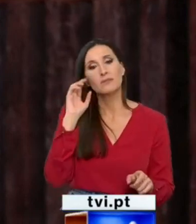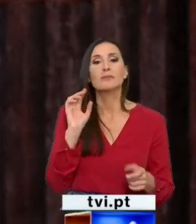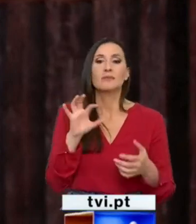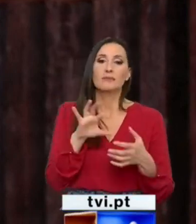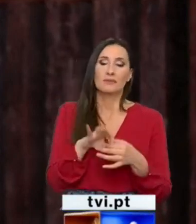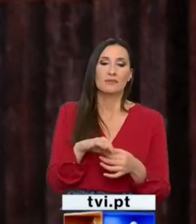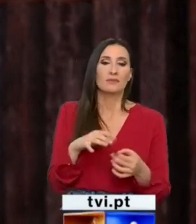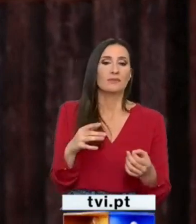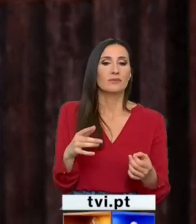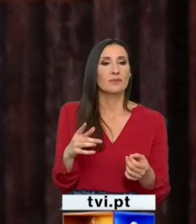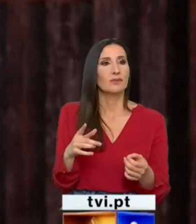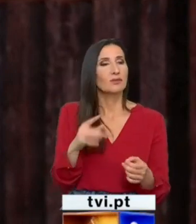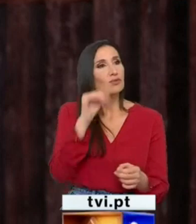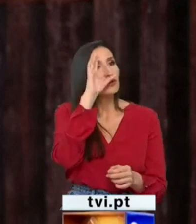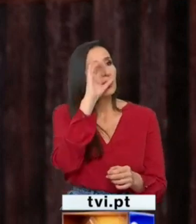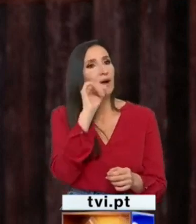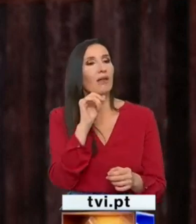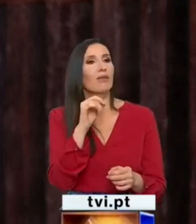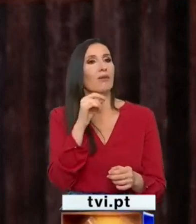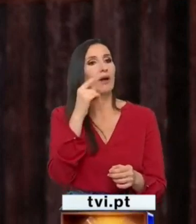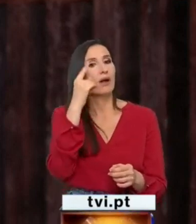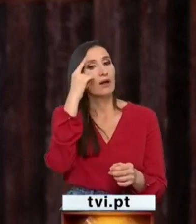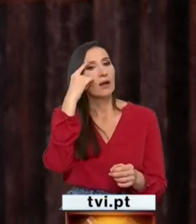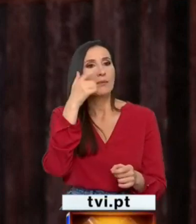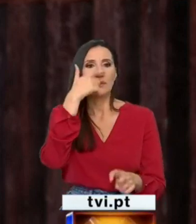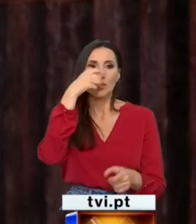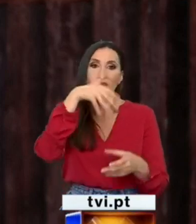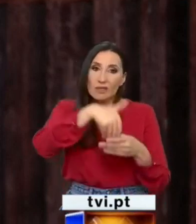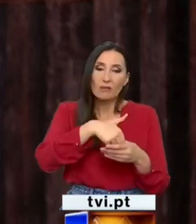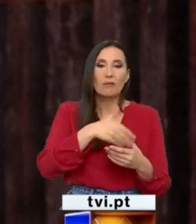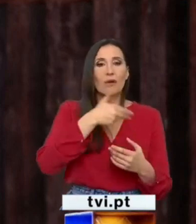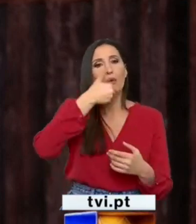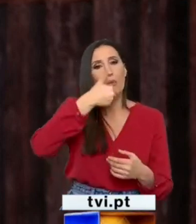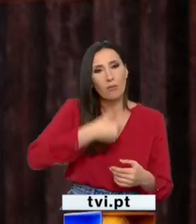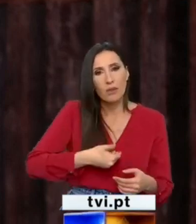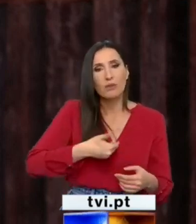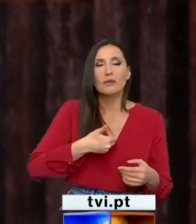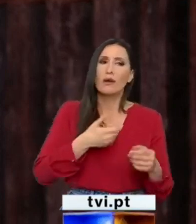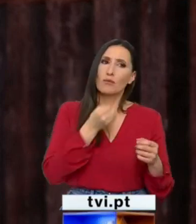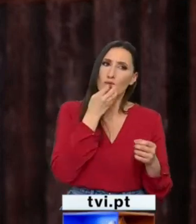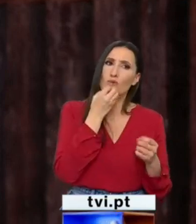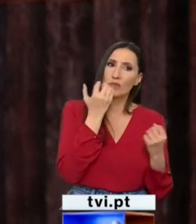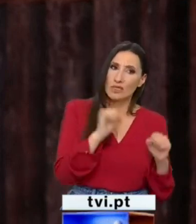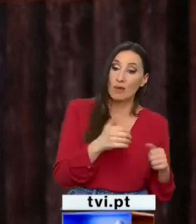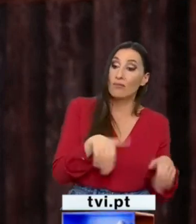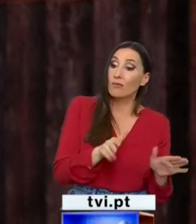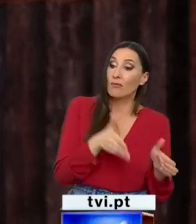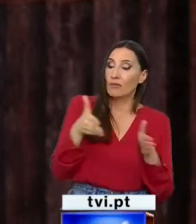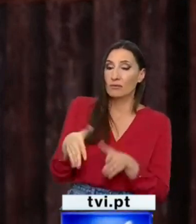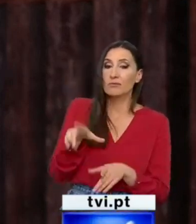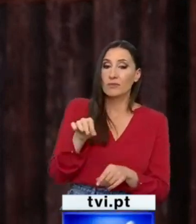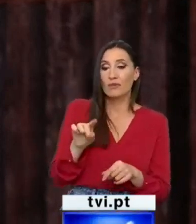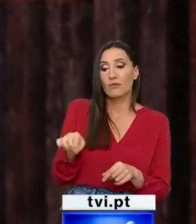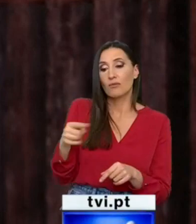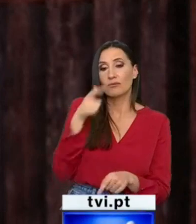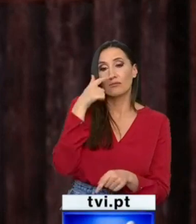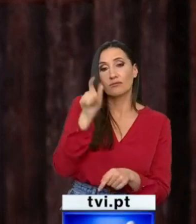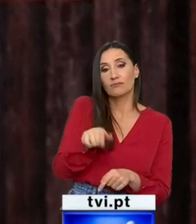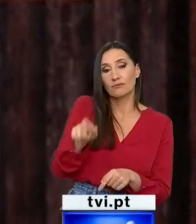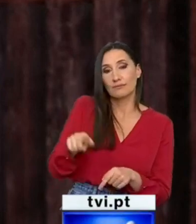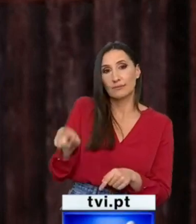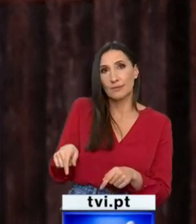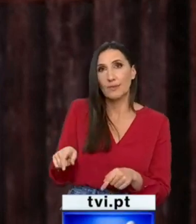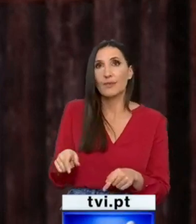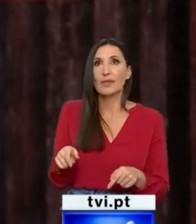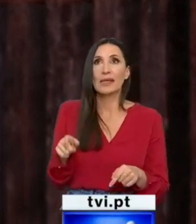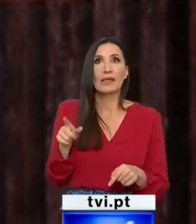agregadas a esta ideia do próprio Estado muito competentes. Mas também existe muita outra gente